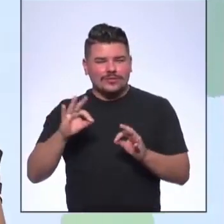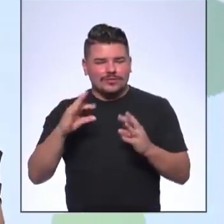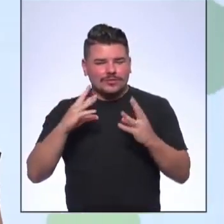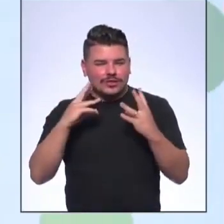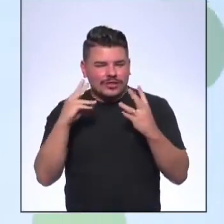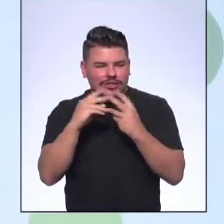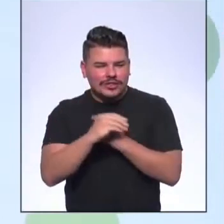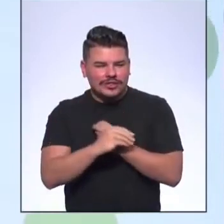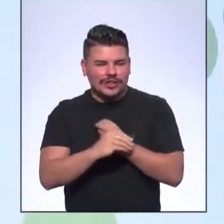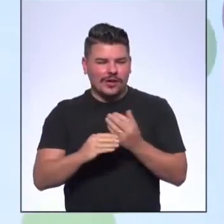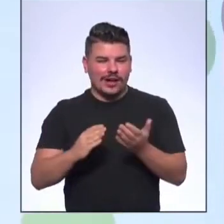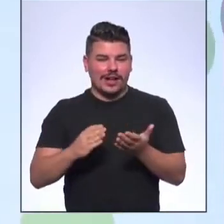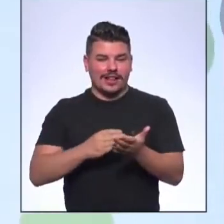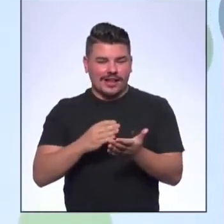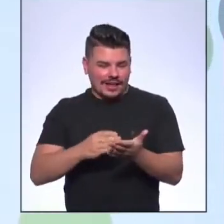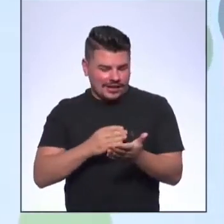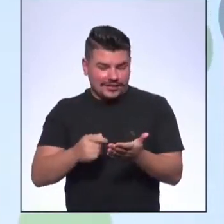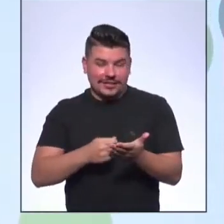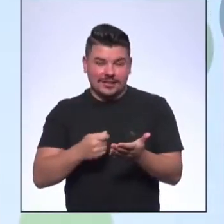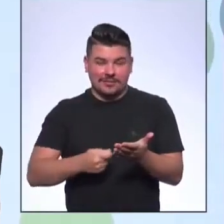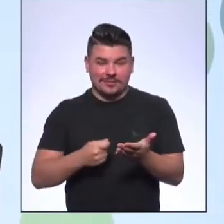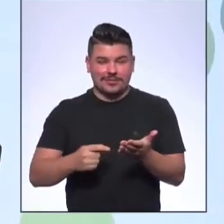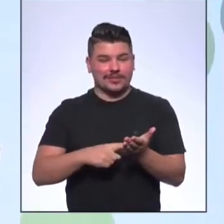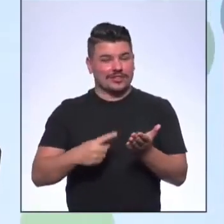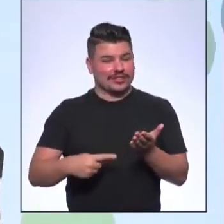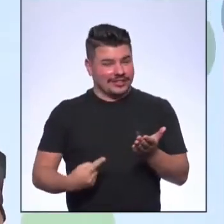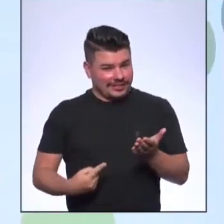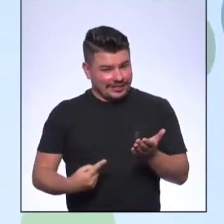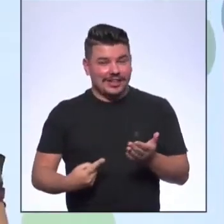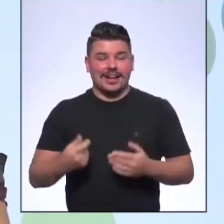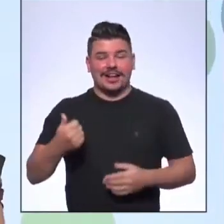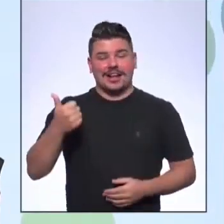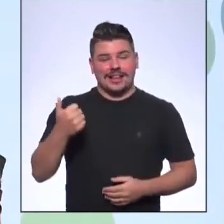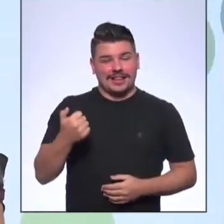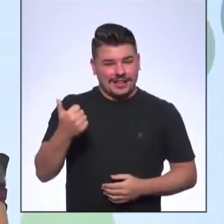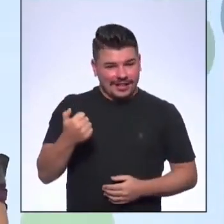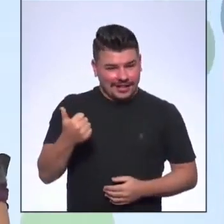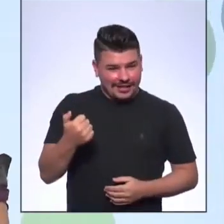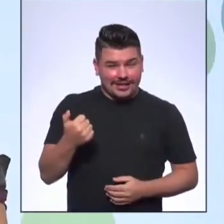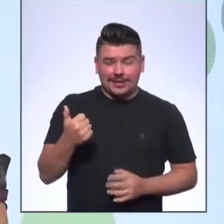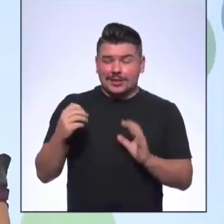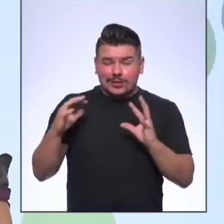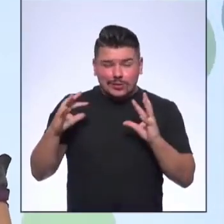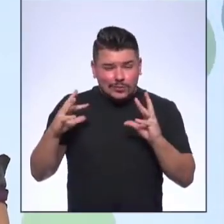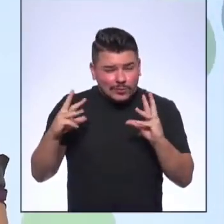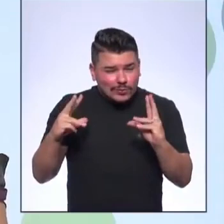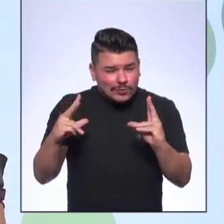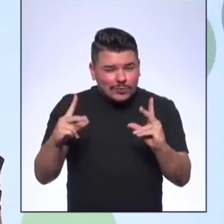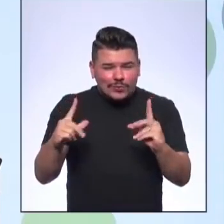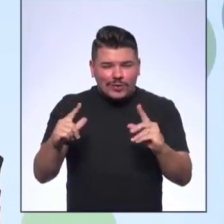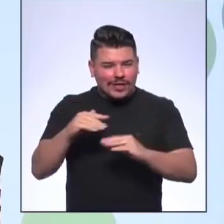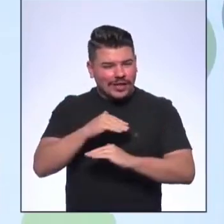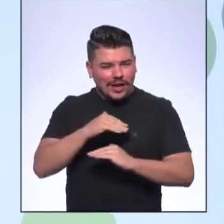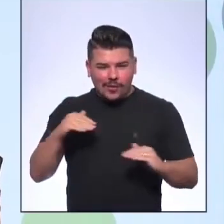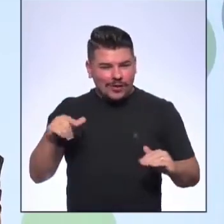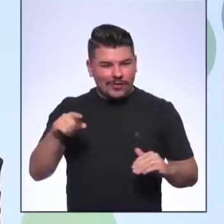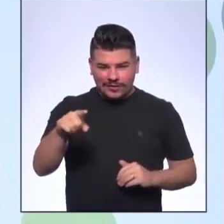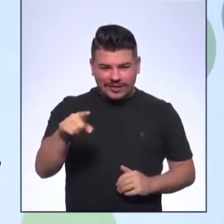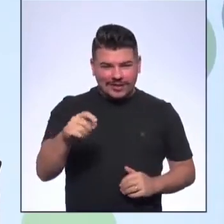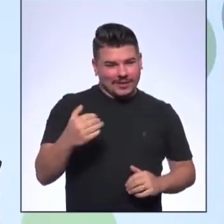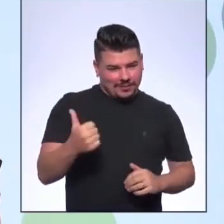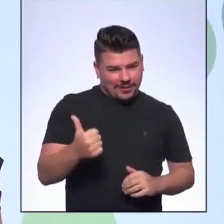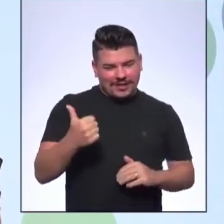mão, apostila, certo? Caneta, tudo tranquilo aí com vocês? Como é que vocês estão